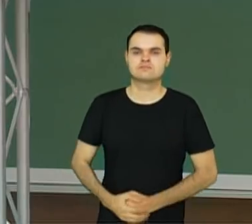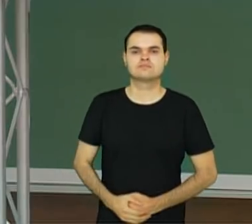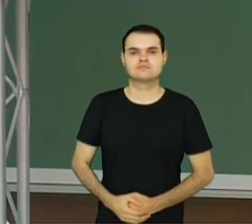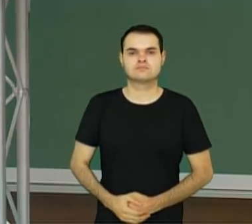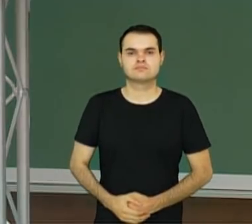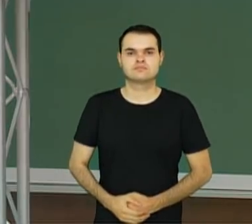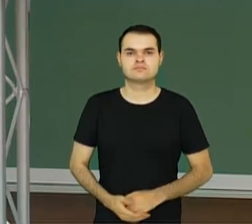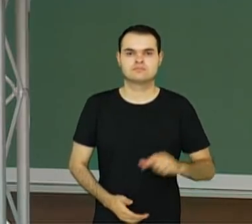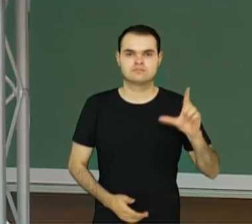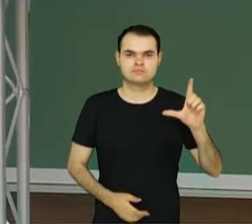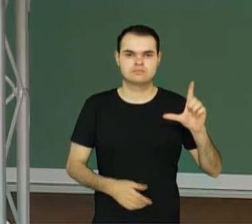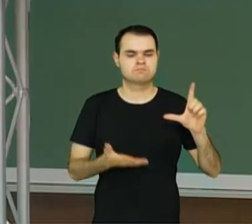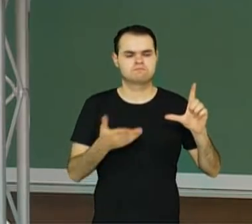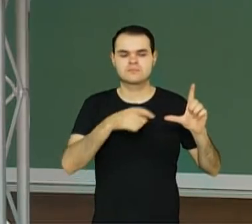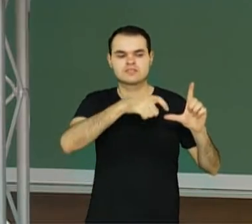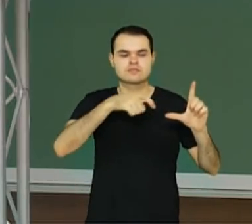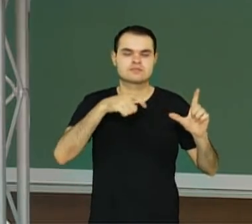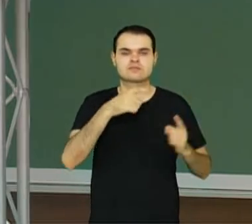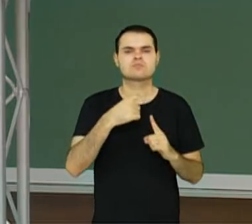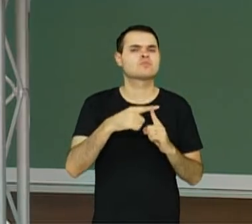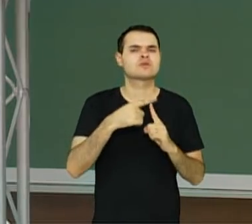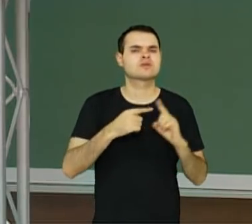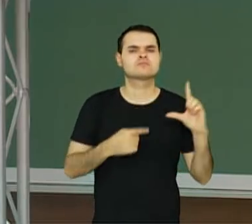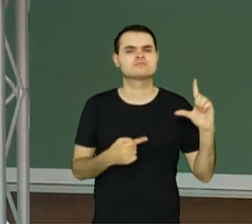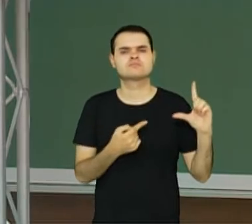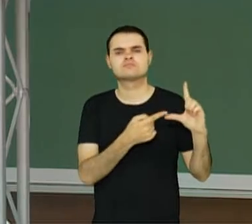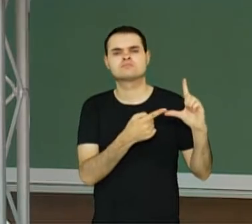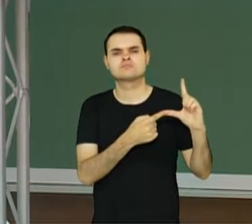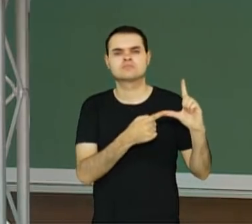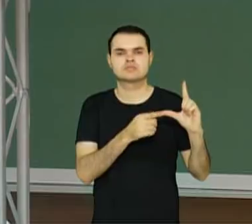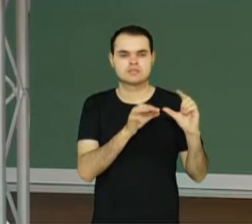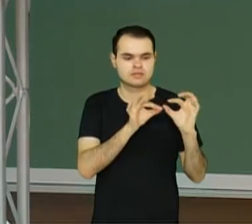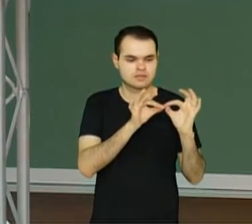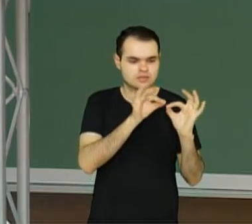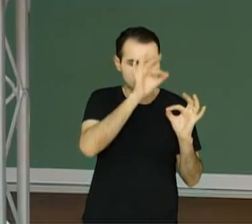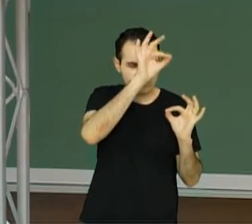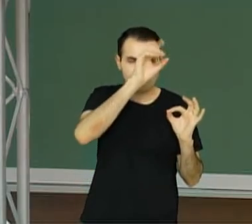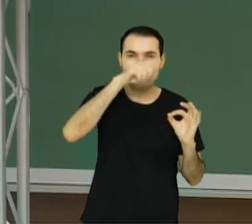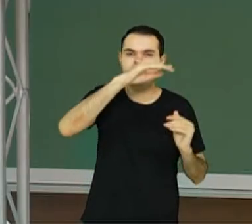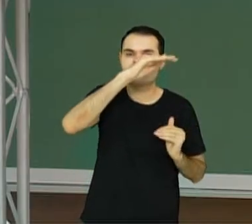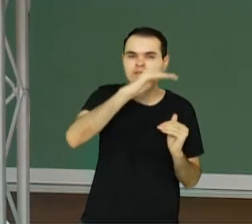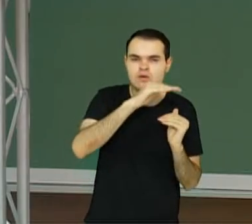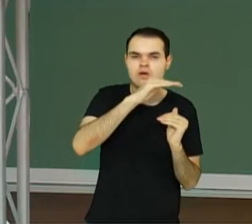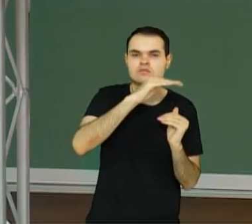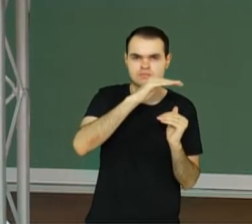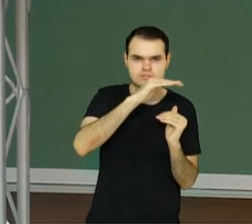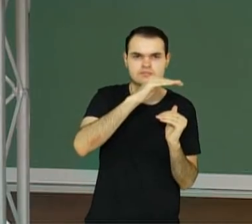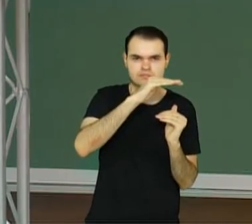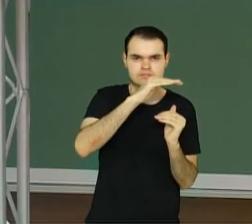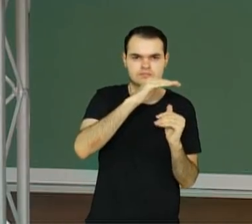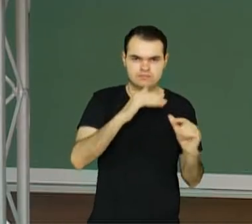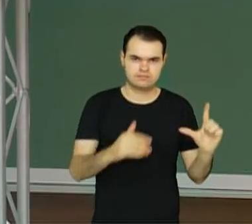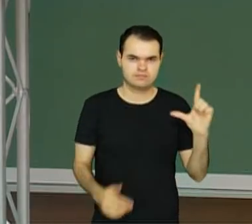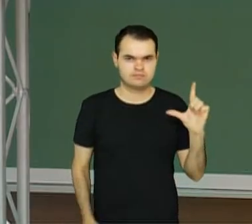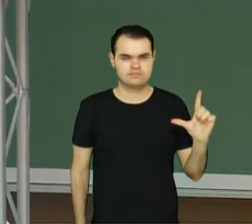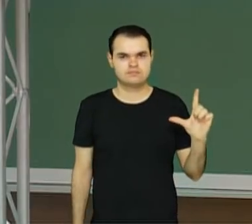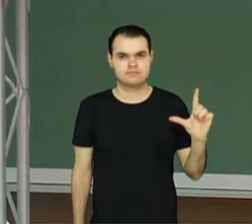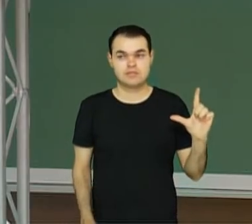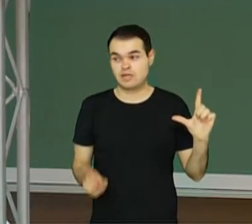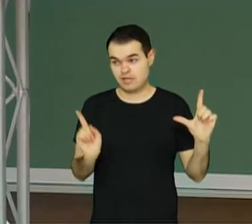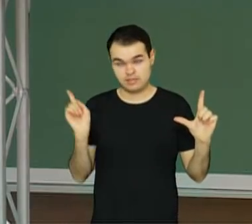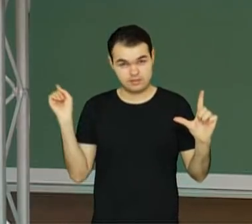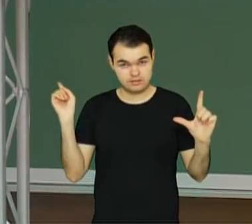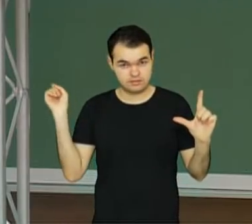A largura é x. Por que eu comecei pela largura? Porque a largura é o lado menor. Então, o lado menor eu chamo, né, neste caso